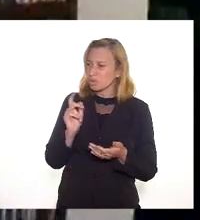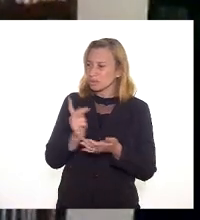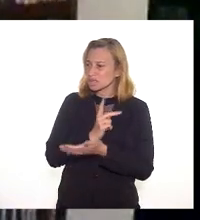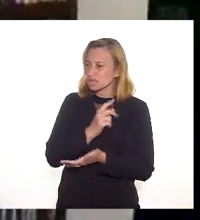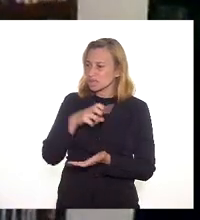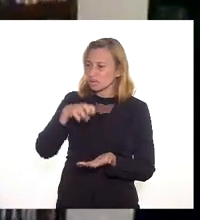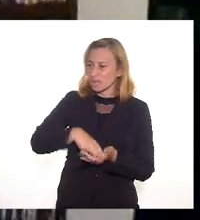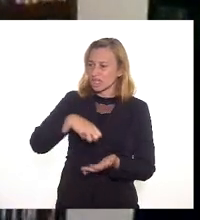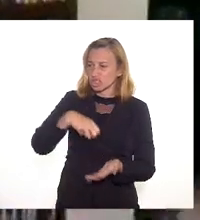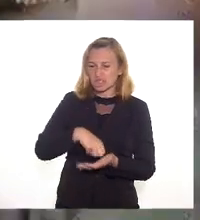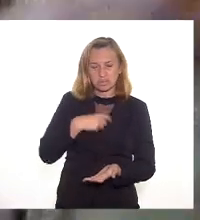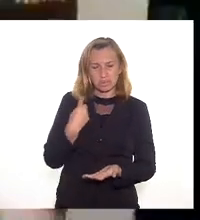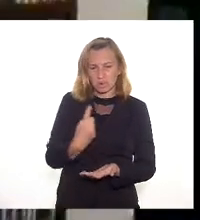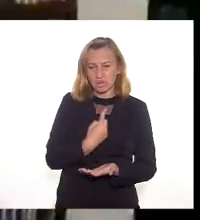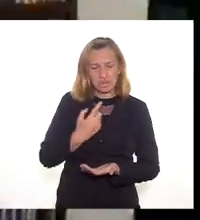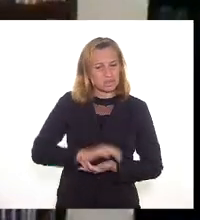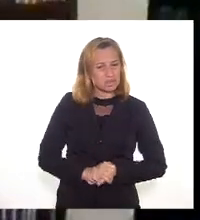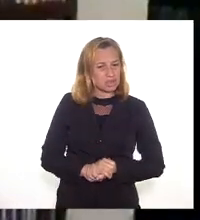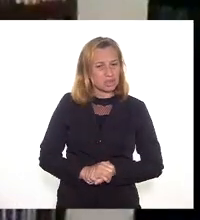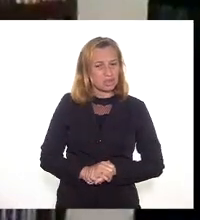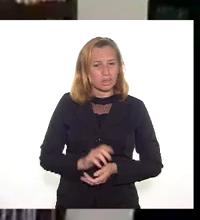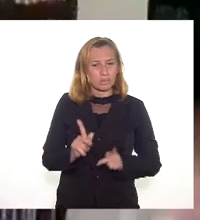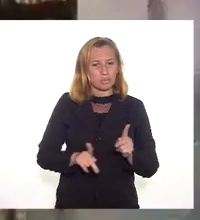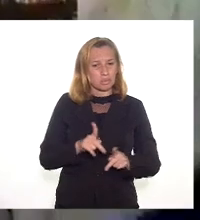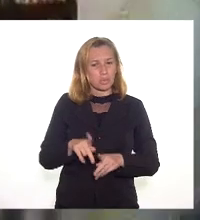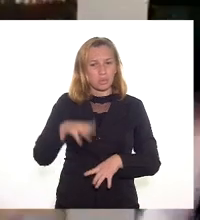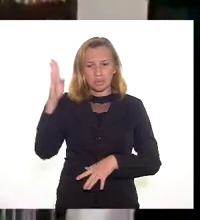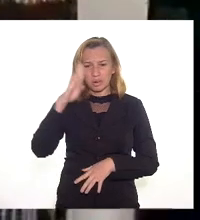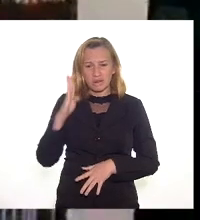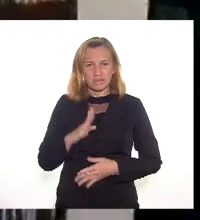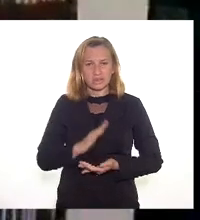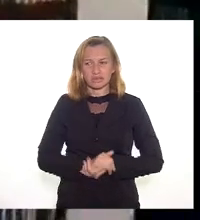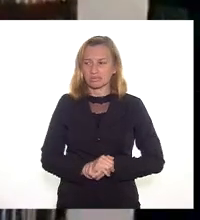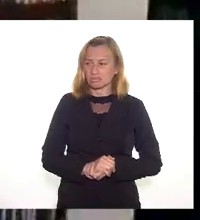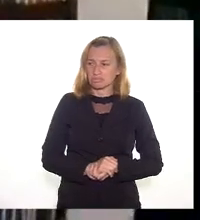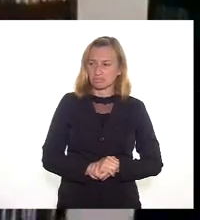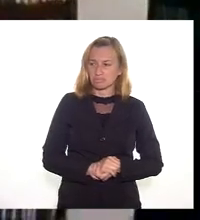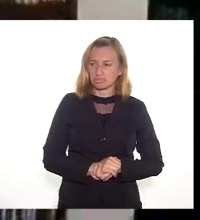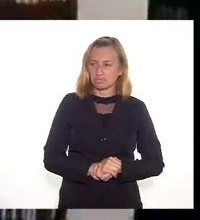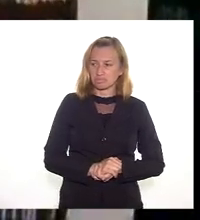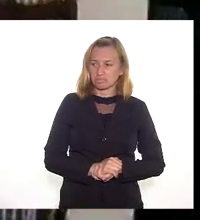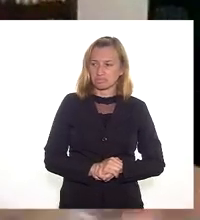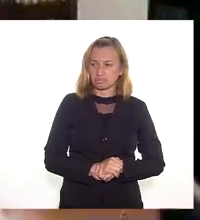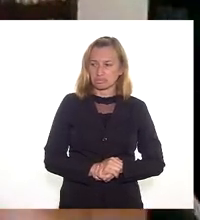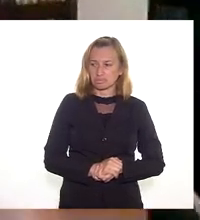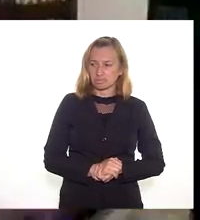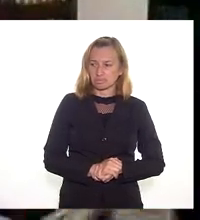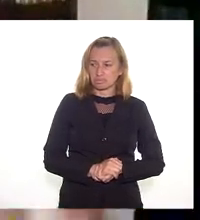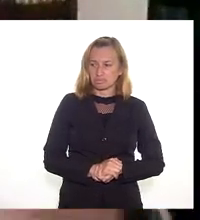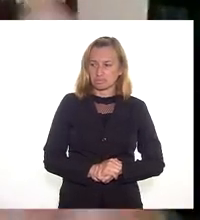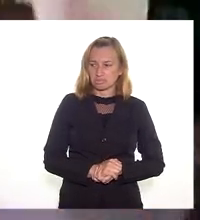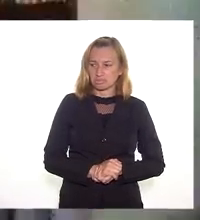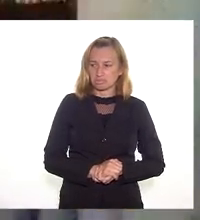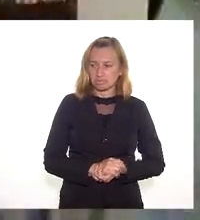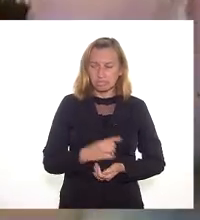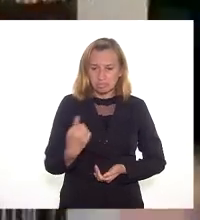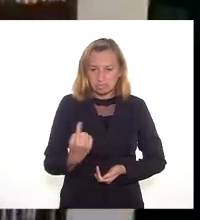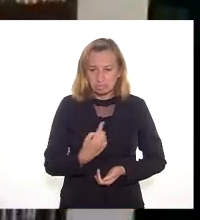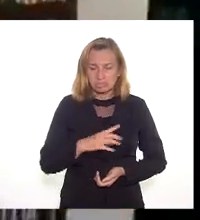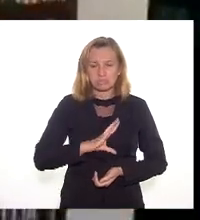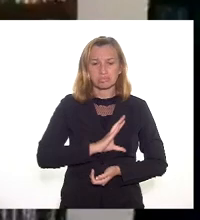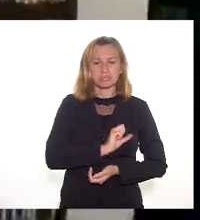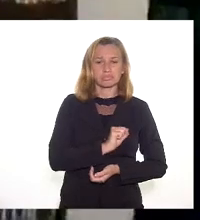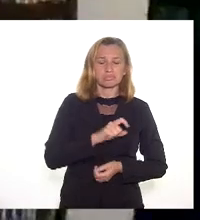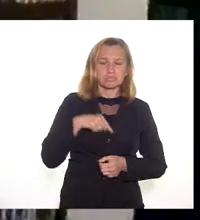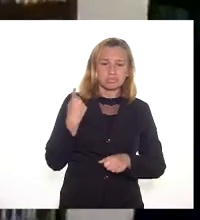isto nós povo brasileiro nós que amamos o